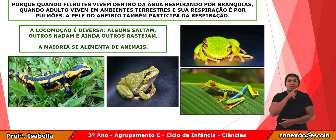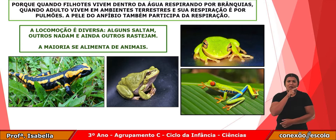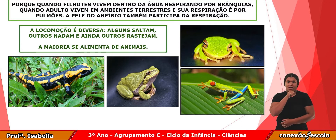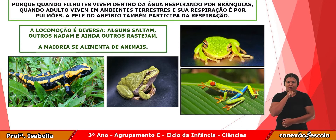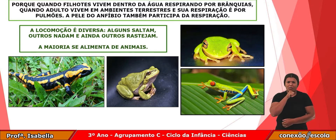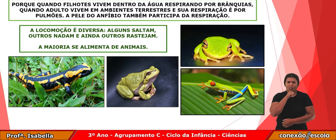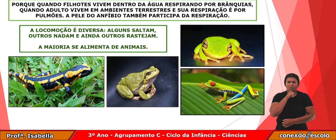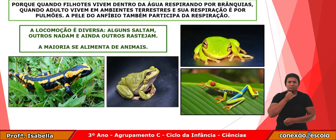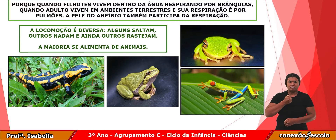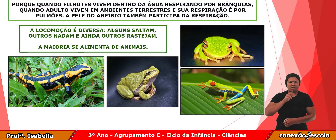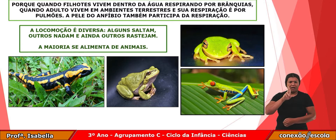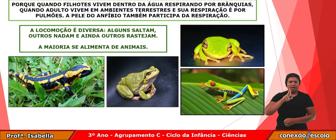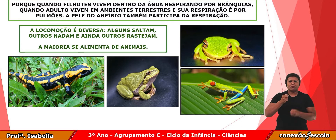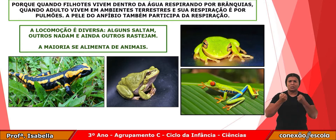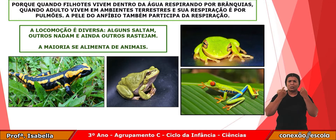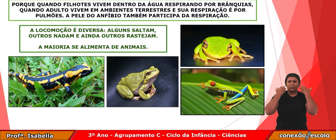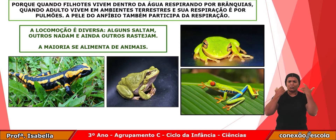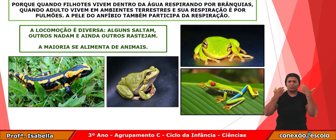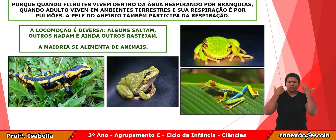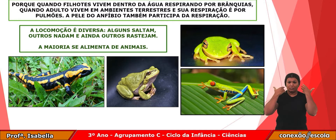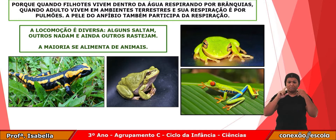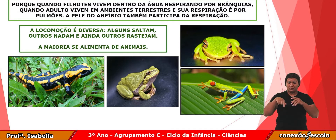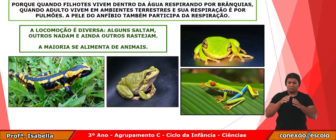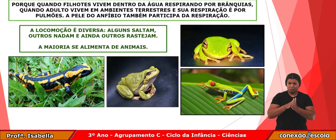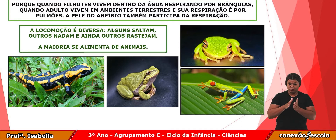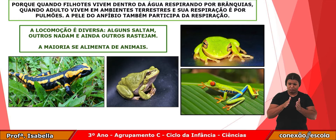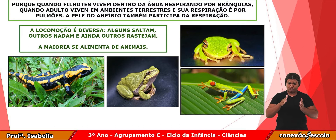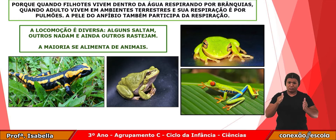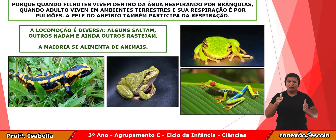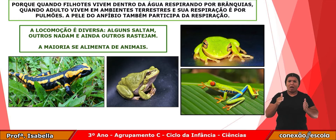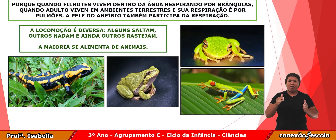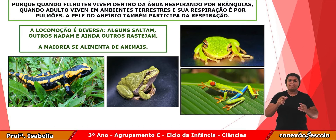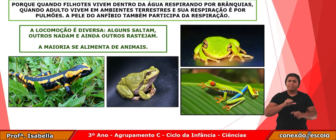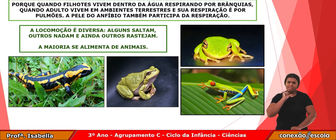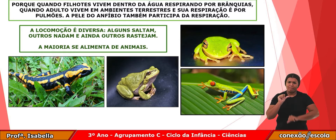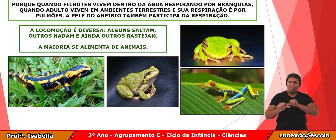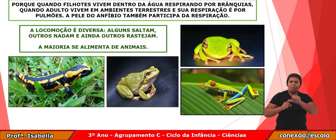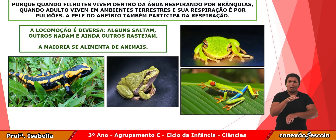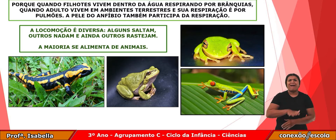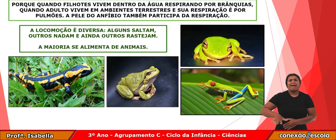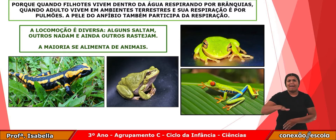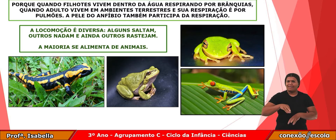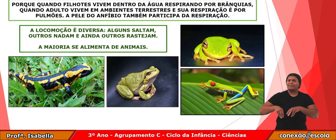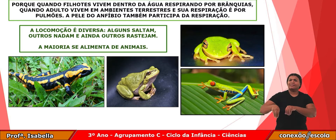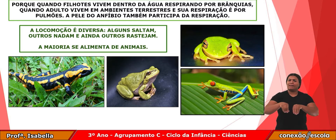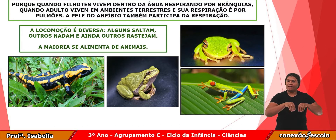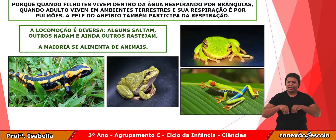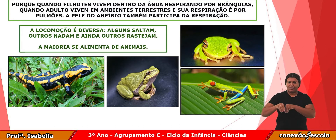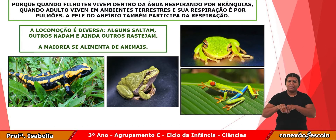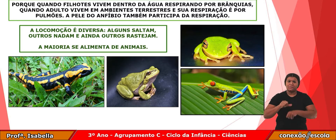brânquias. Quando adulto vive em ambiente terrestre e sua respiração é